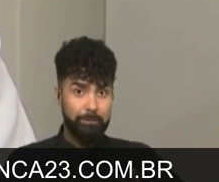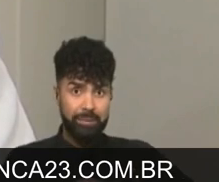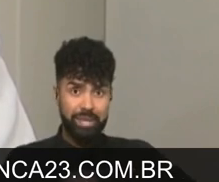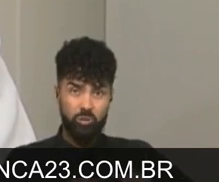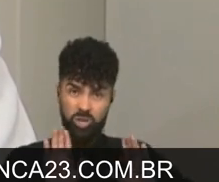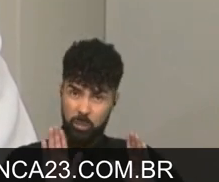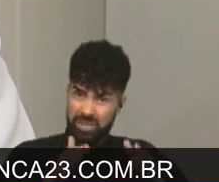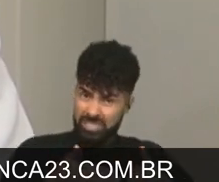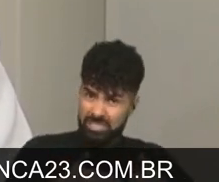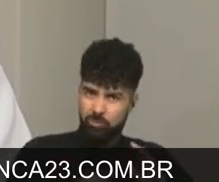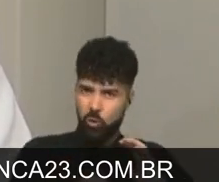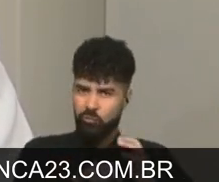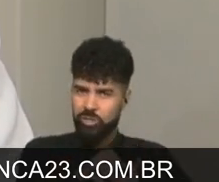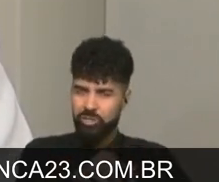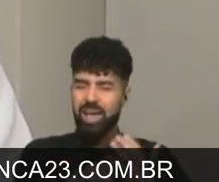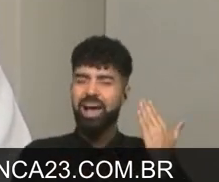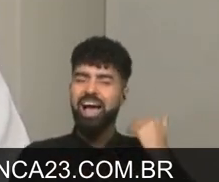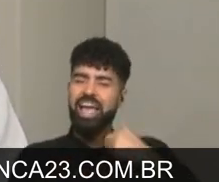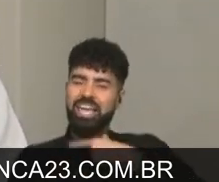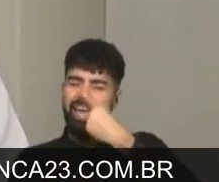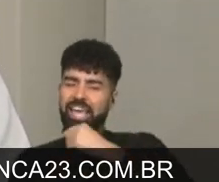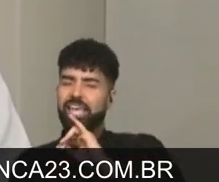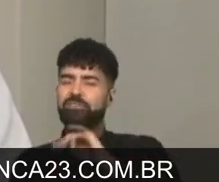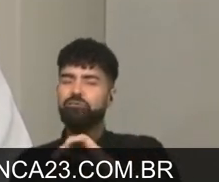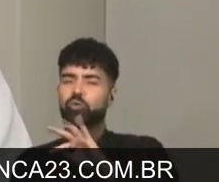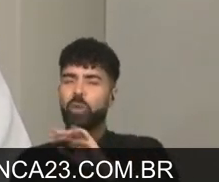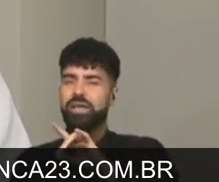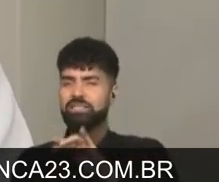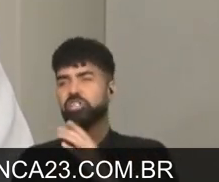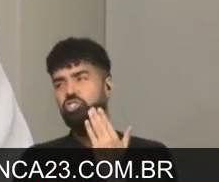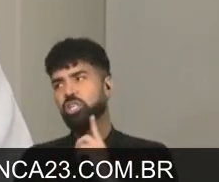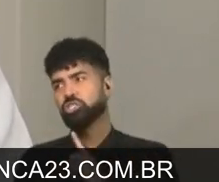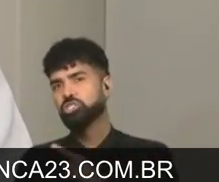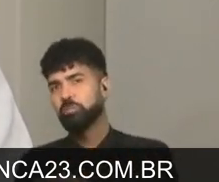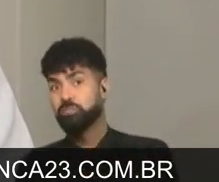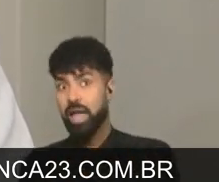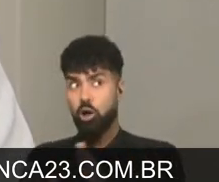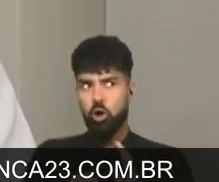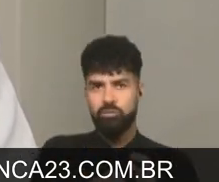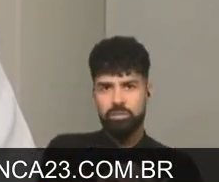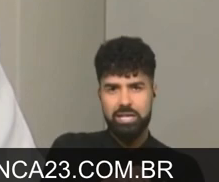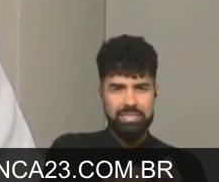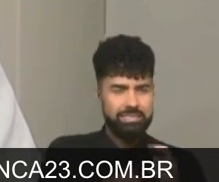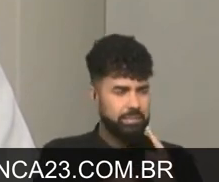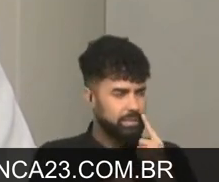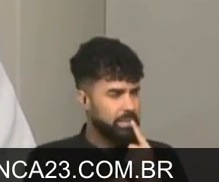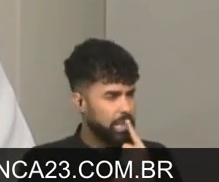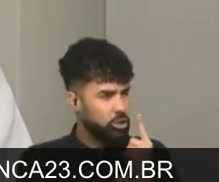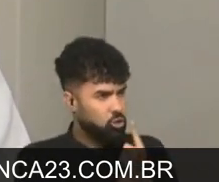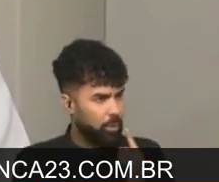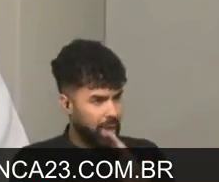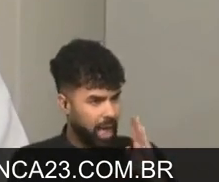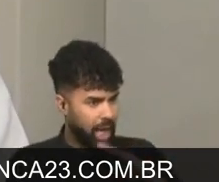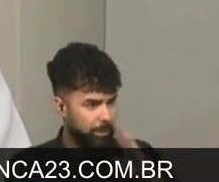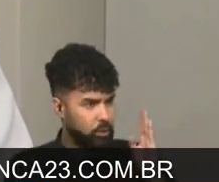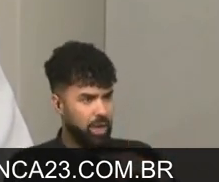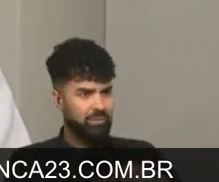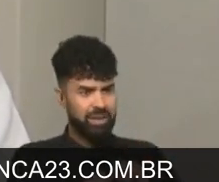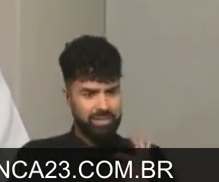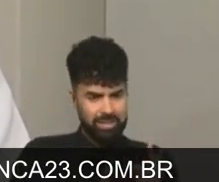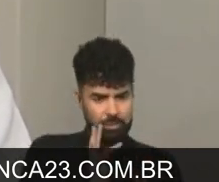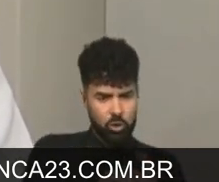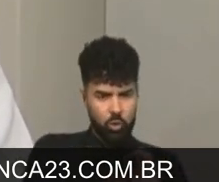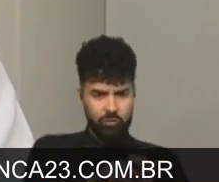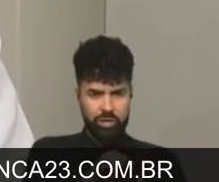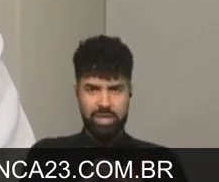influenza a gente já tinha Então quando a gente faz o diagnóstico diferencial se influencia precocemente o tratamento para covid especialmente entre